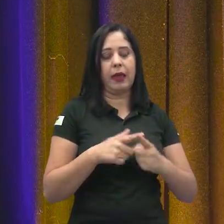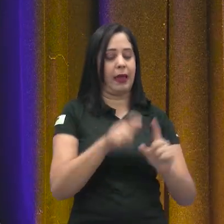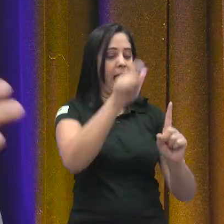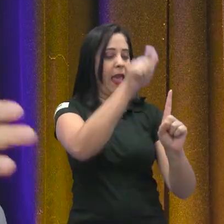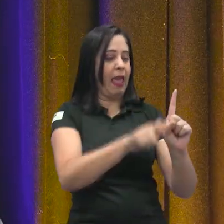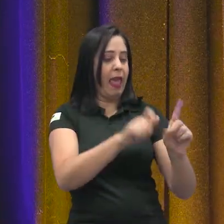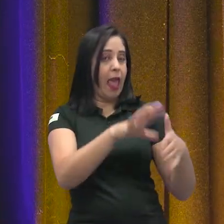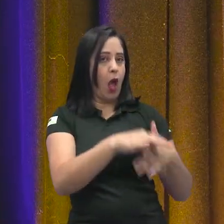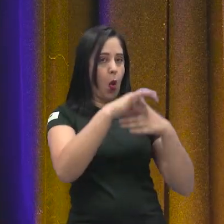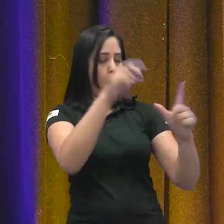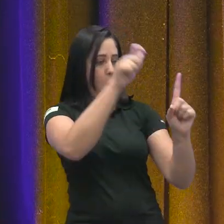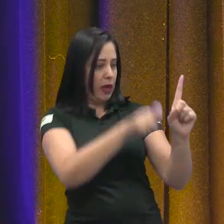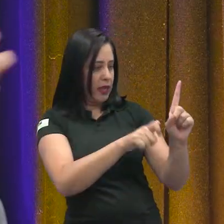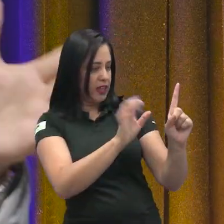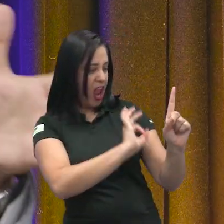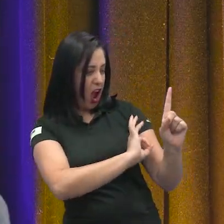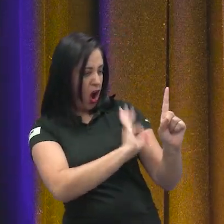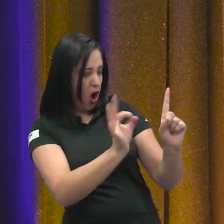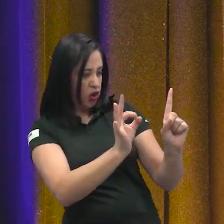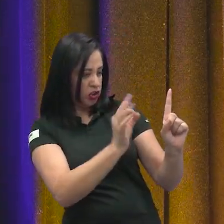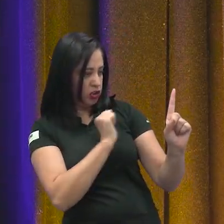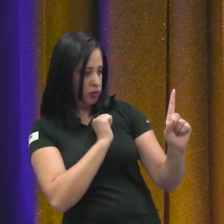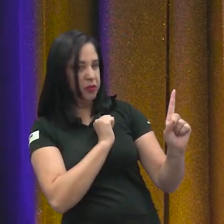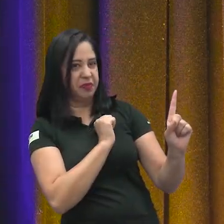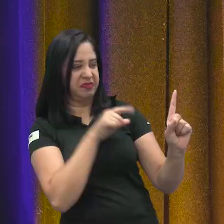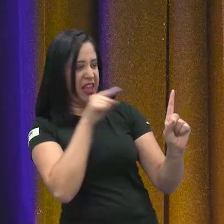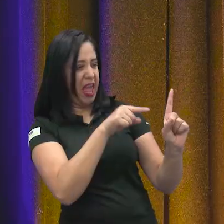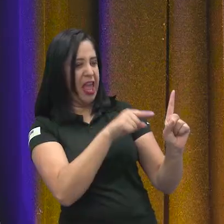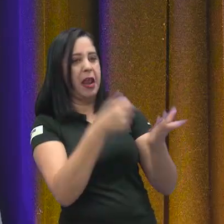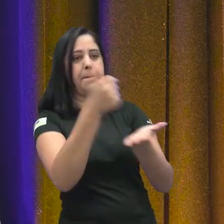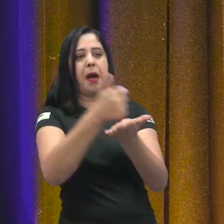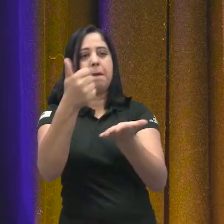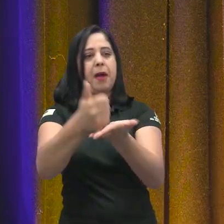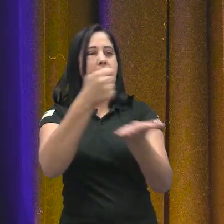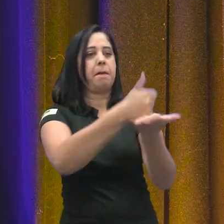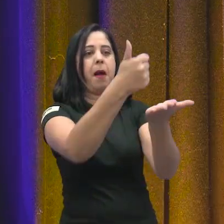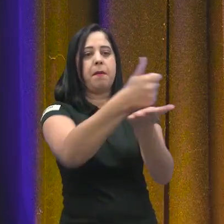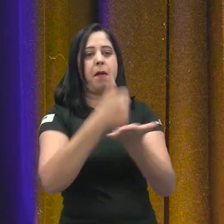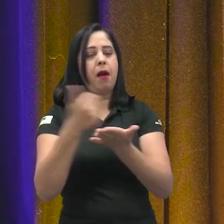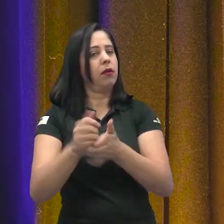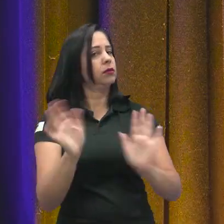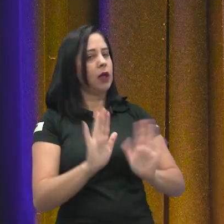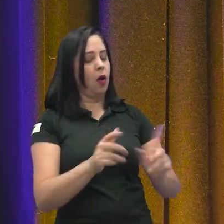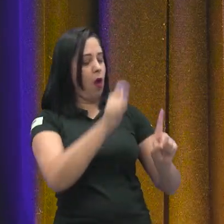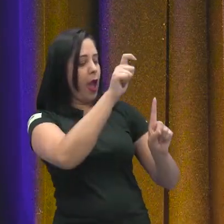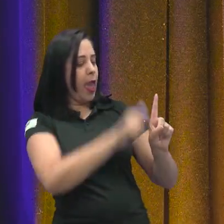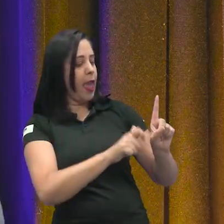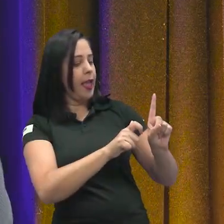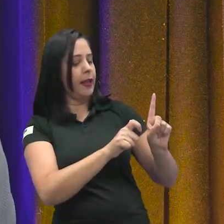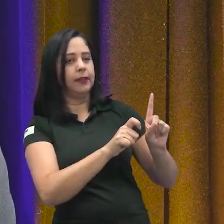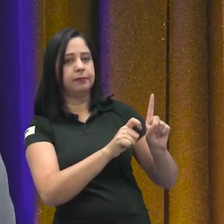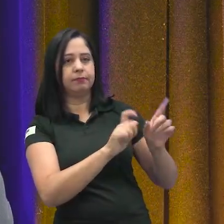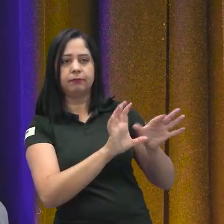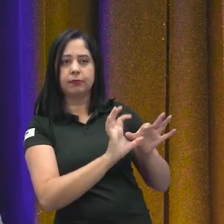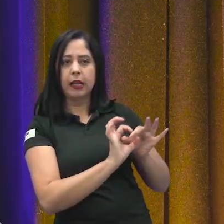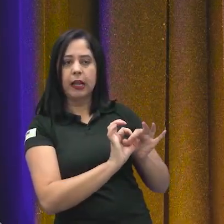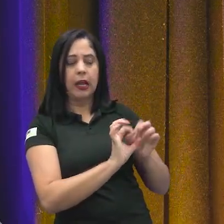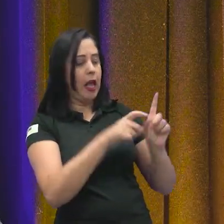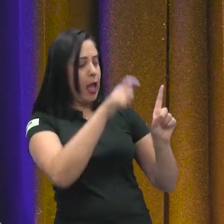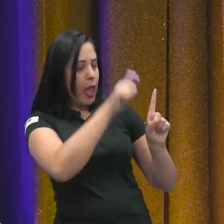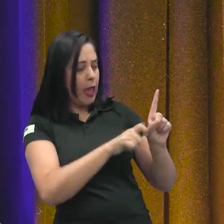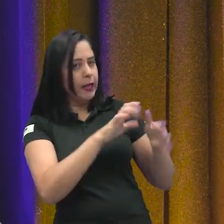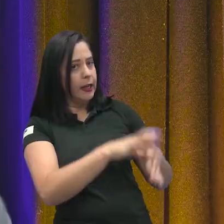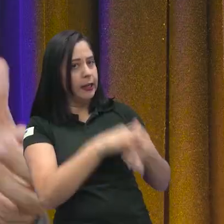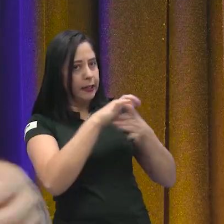repente, na execução ou na contratação. Ele é aquela pessoa que conecta ideias. Ele é um grande conectador de